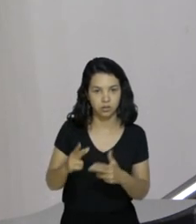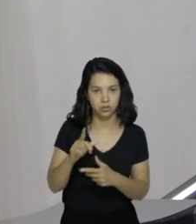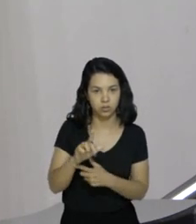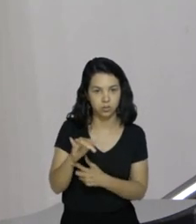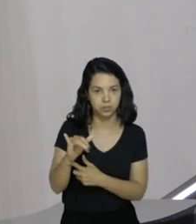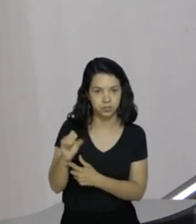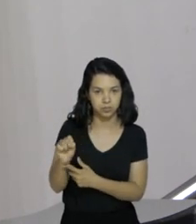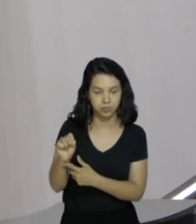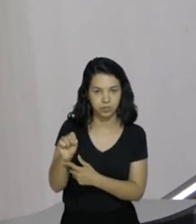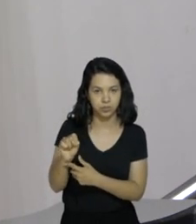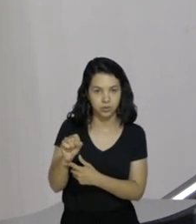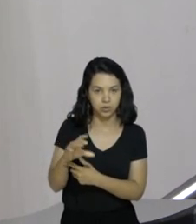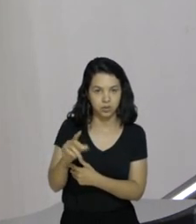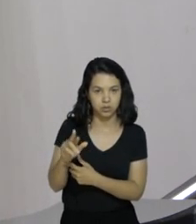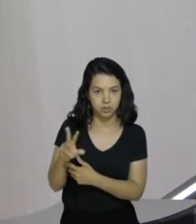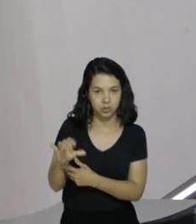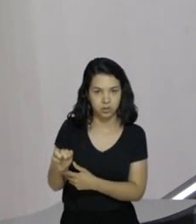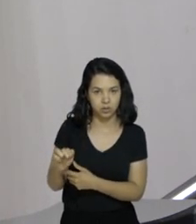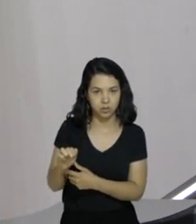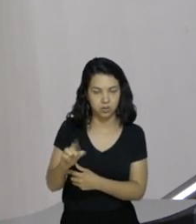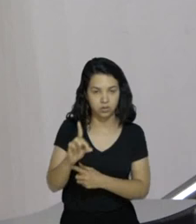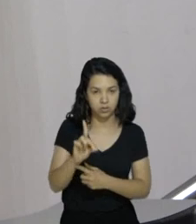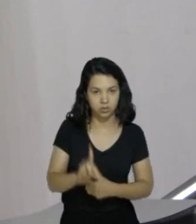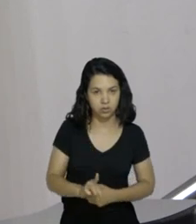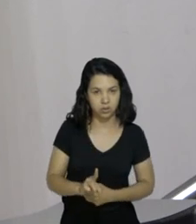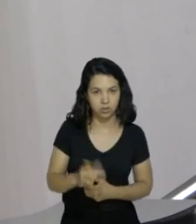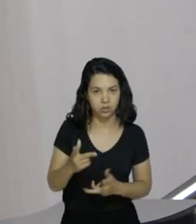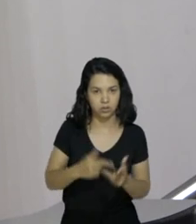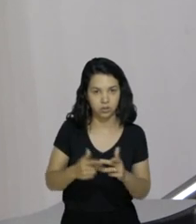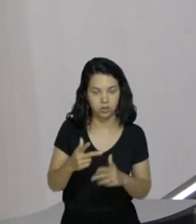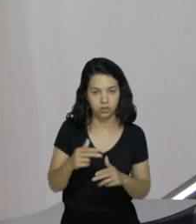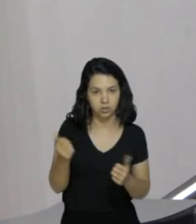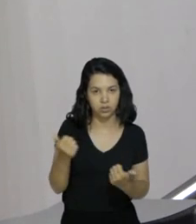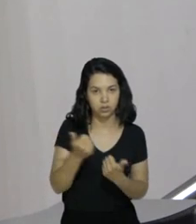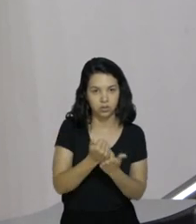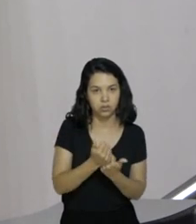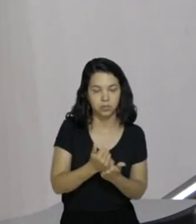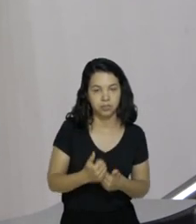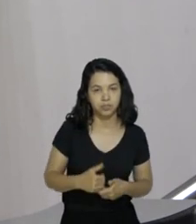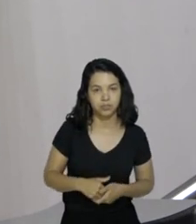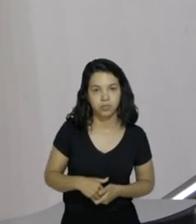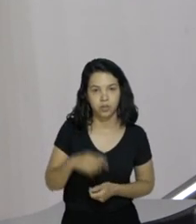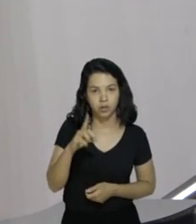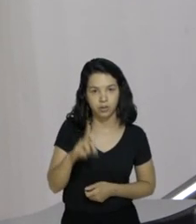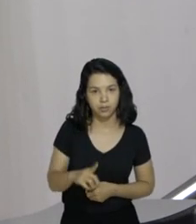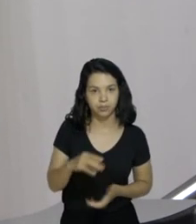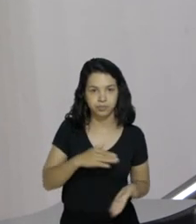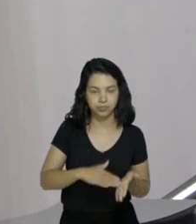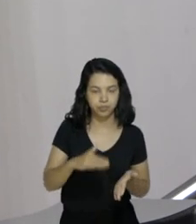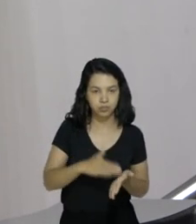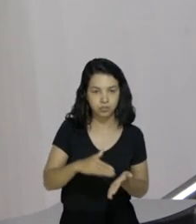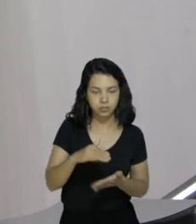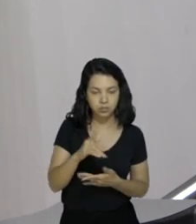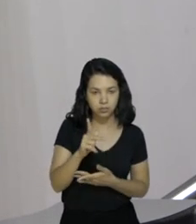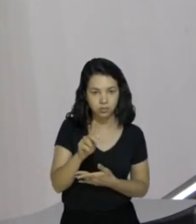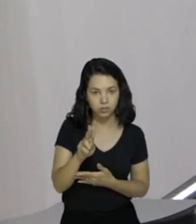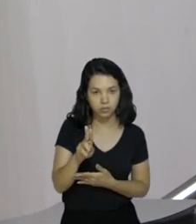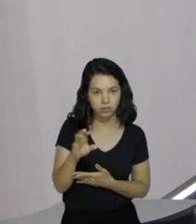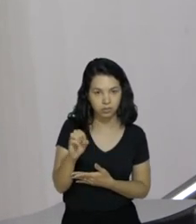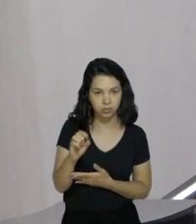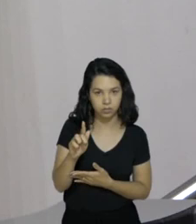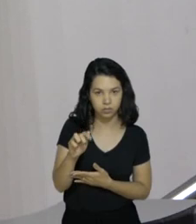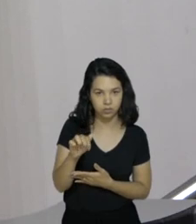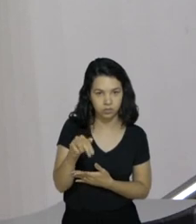o diretor-tesoureiro adjunto Ednei Roberto Scalvi, diretor-secretário Paulo Ganser,